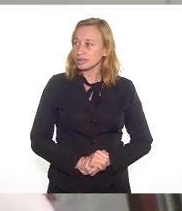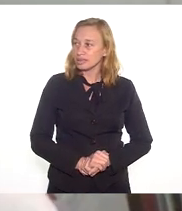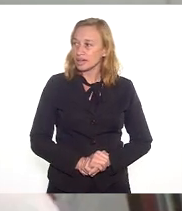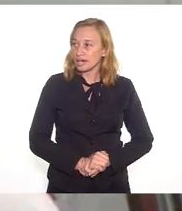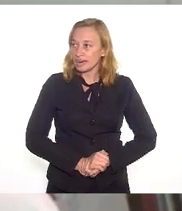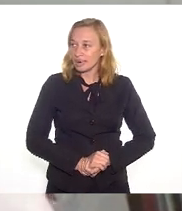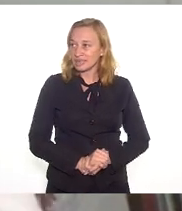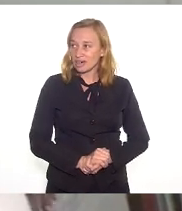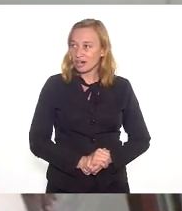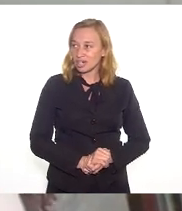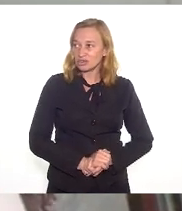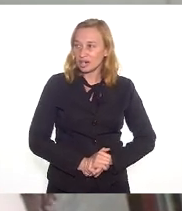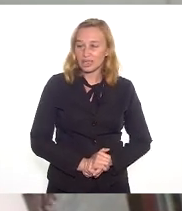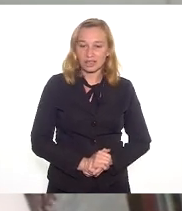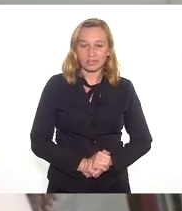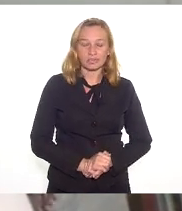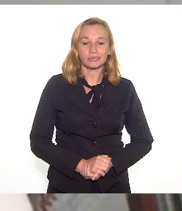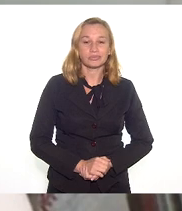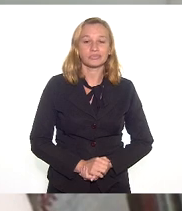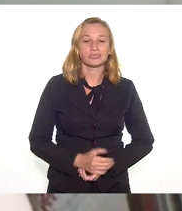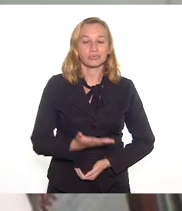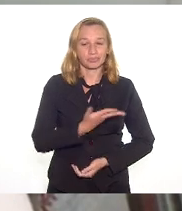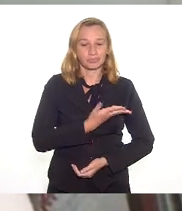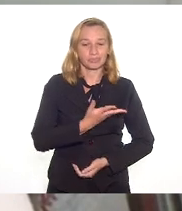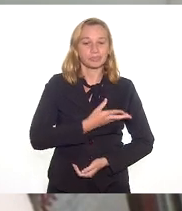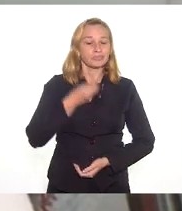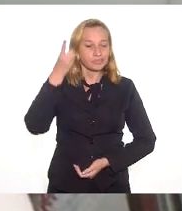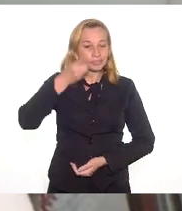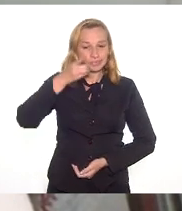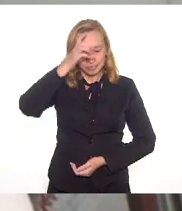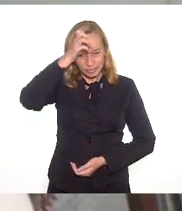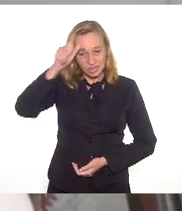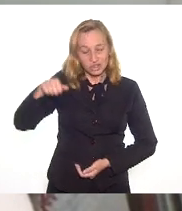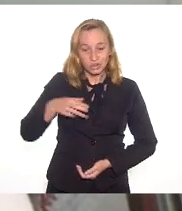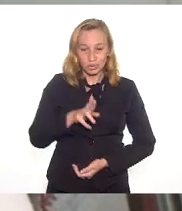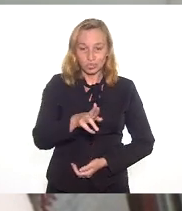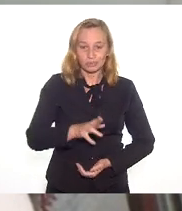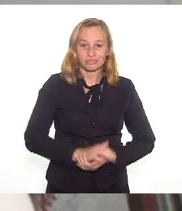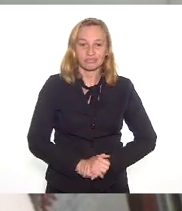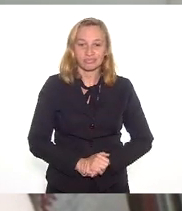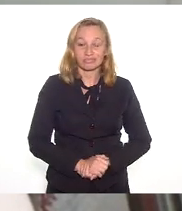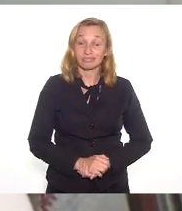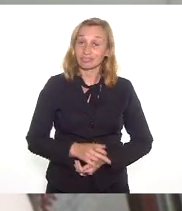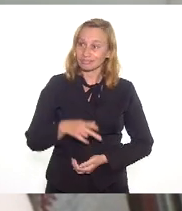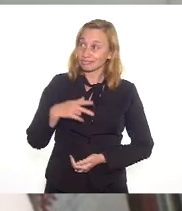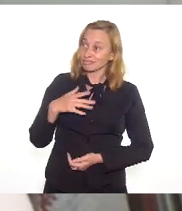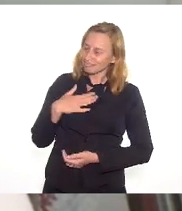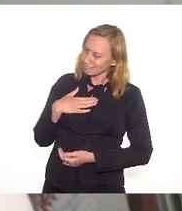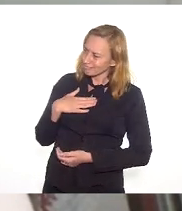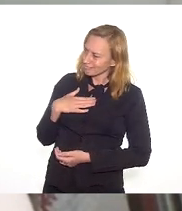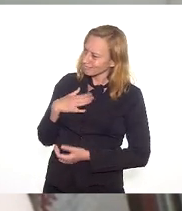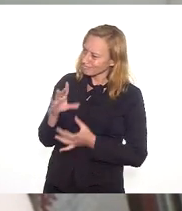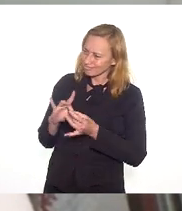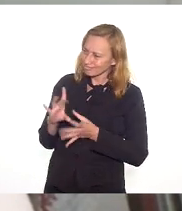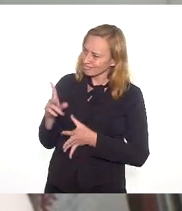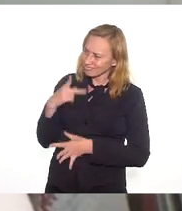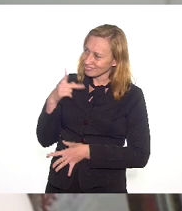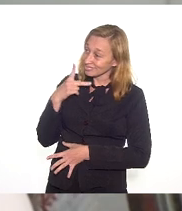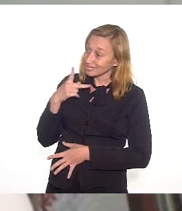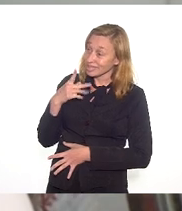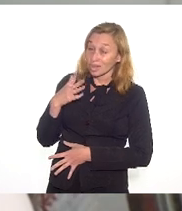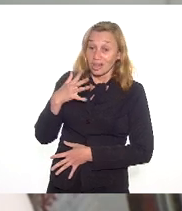amiga, deputada estadual Tia Ju, eu não me canso de reiterar o quanto